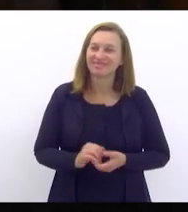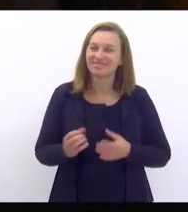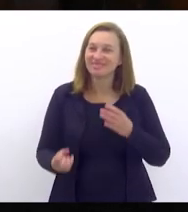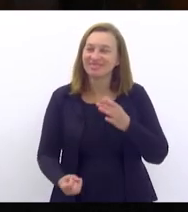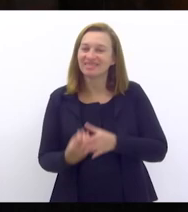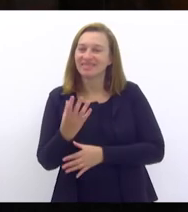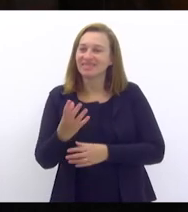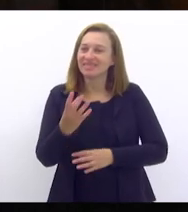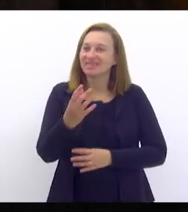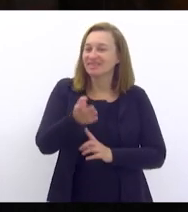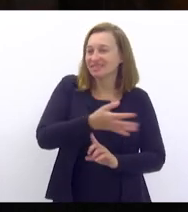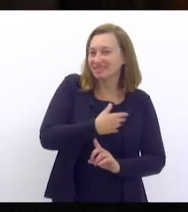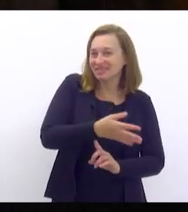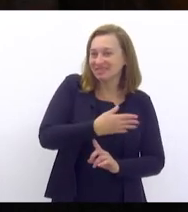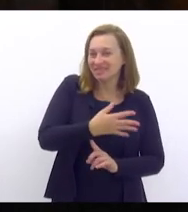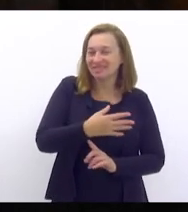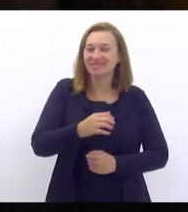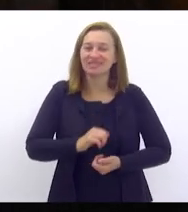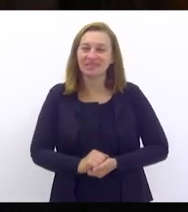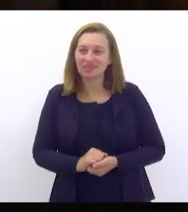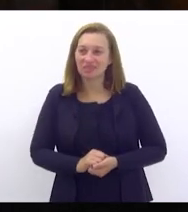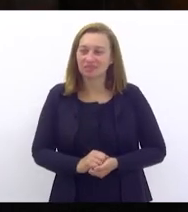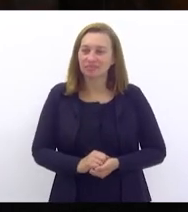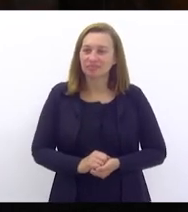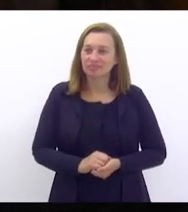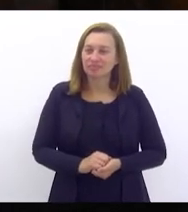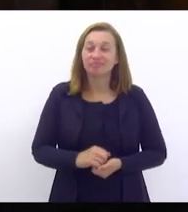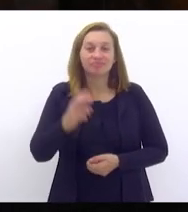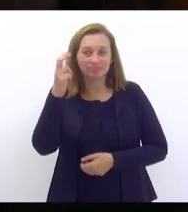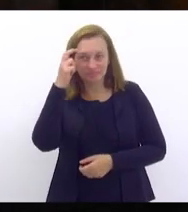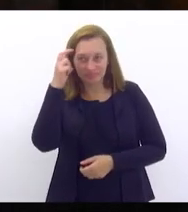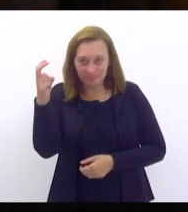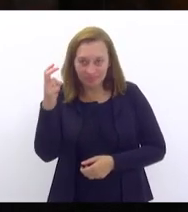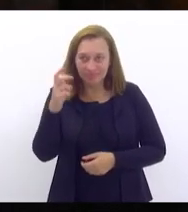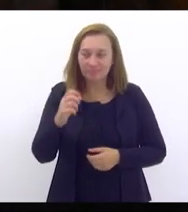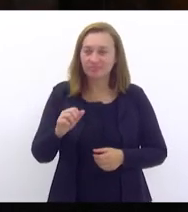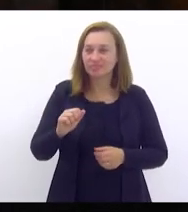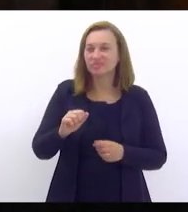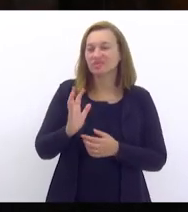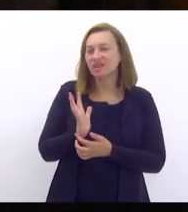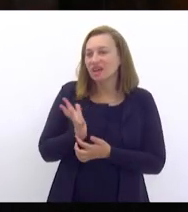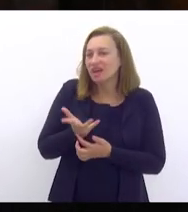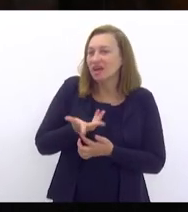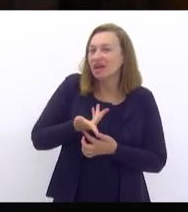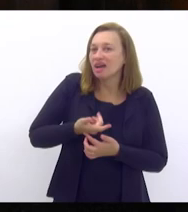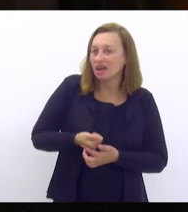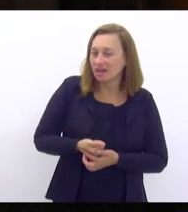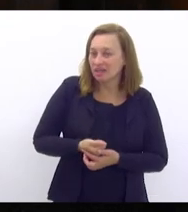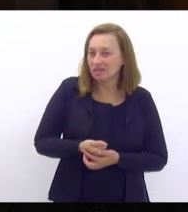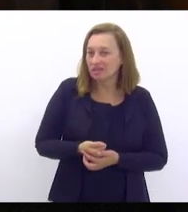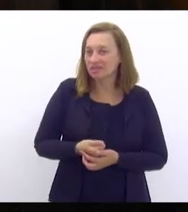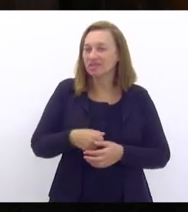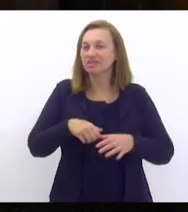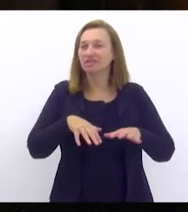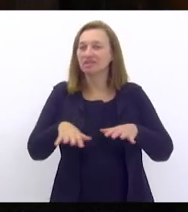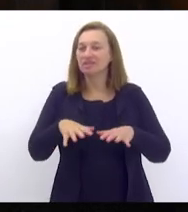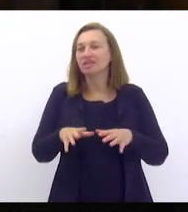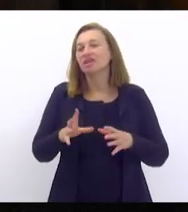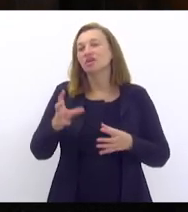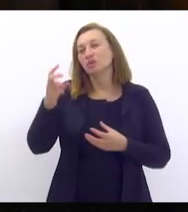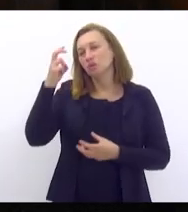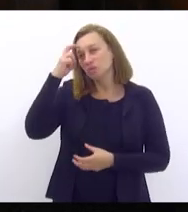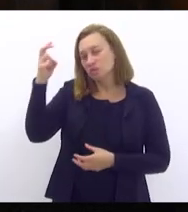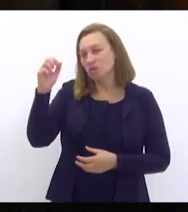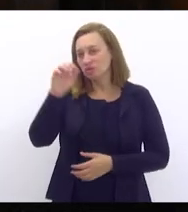construindo tecnologias de sobrevivência a partir da cultura, a partir da arte, a partir das manifestações culturais no